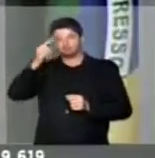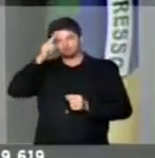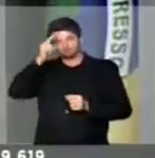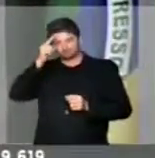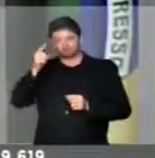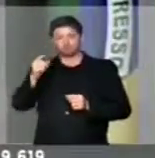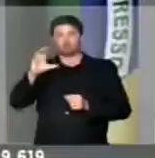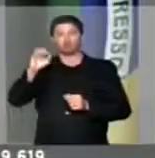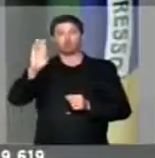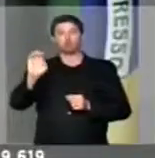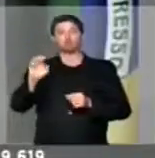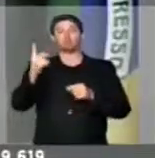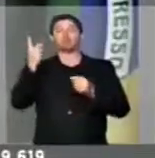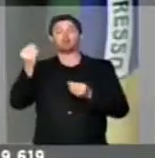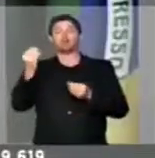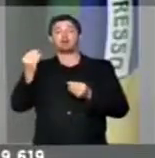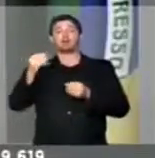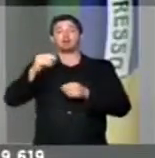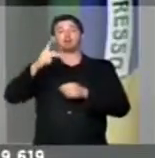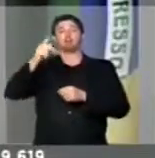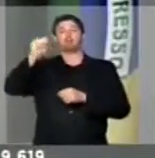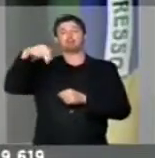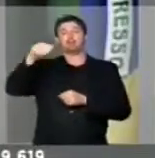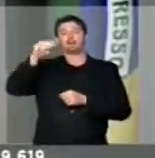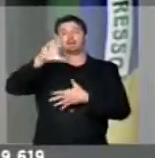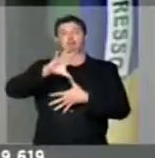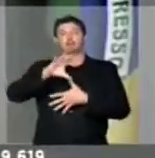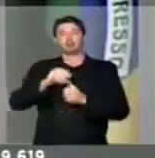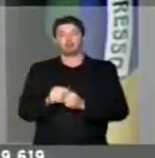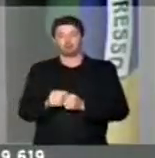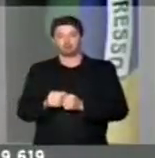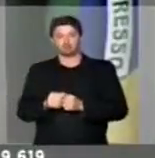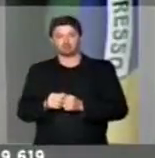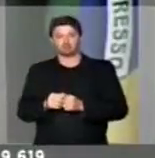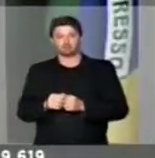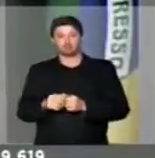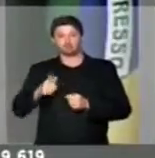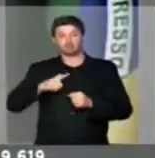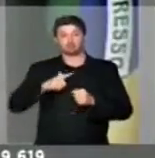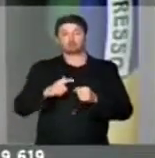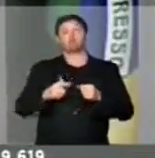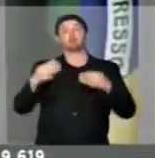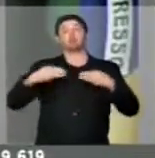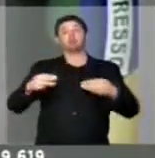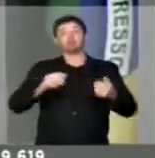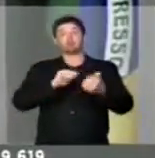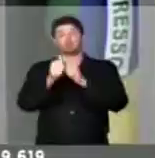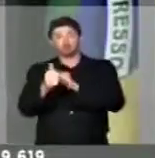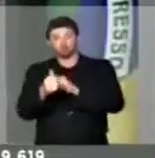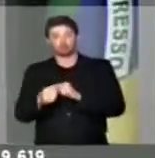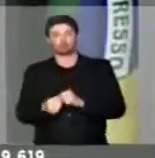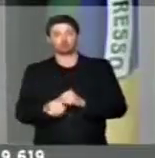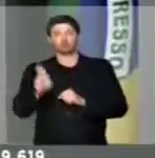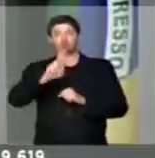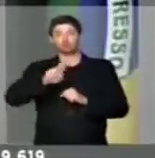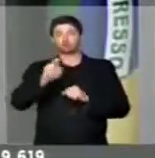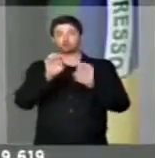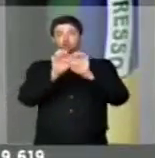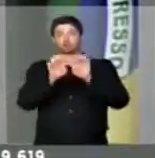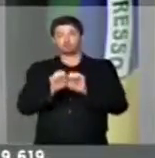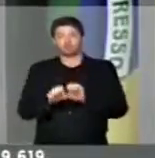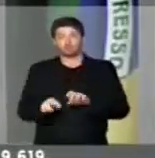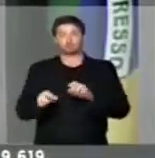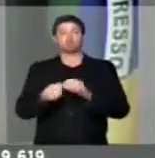do COB para os Jogos Pan-Americanos. Tem o escândalo do Ministério dos Esportes, o uso de estrutura